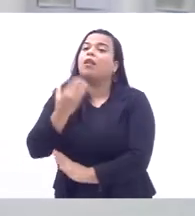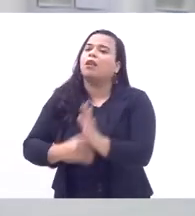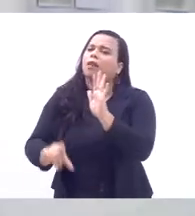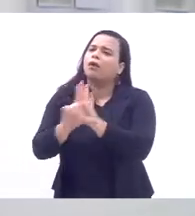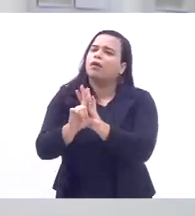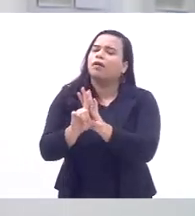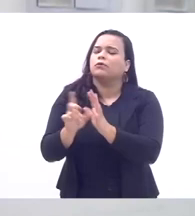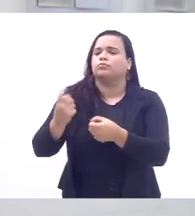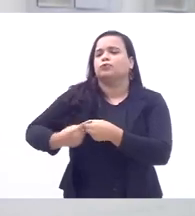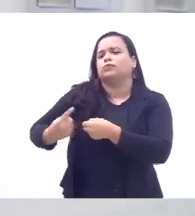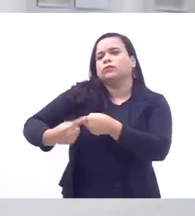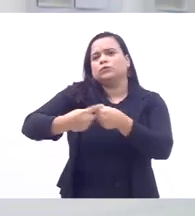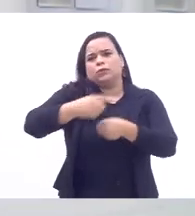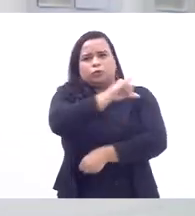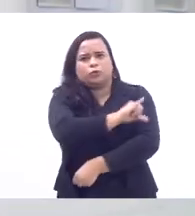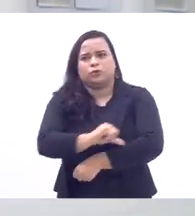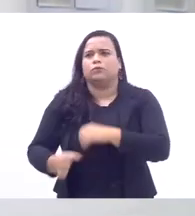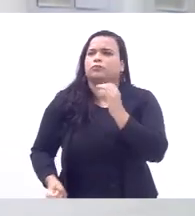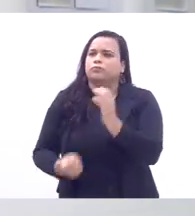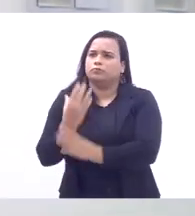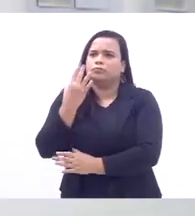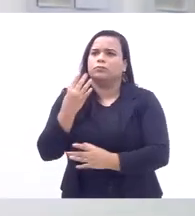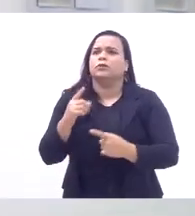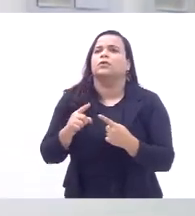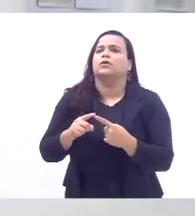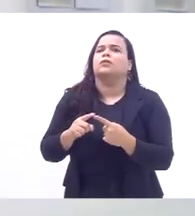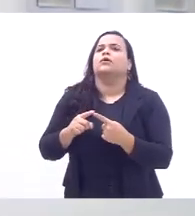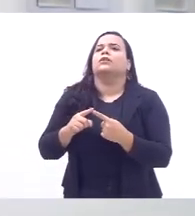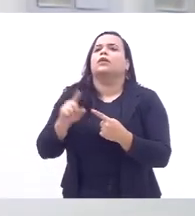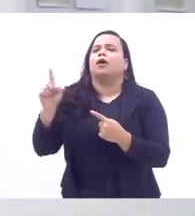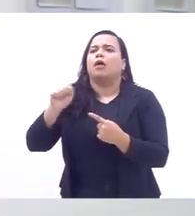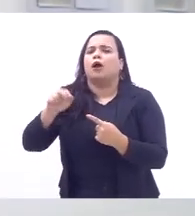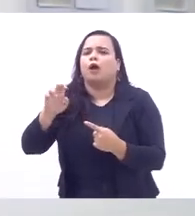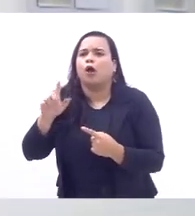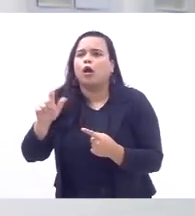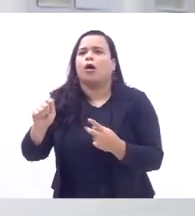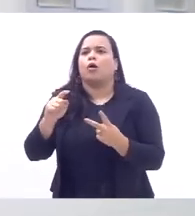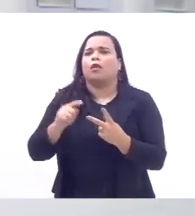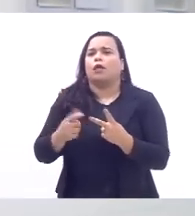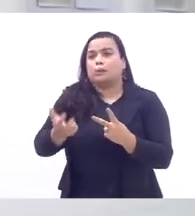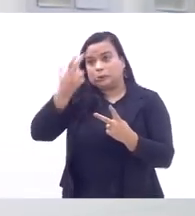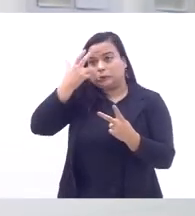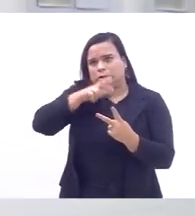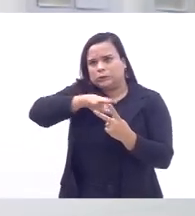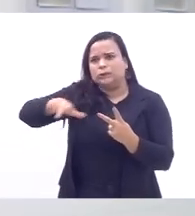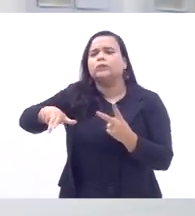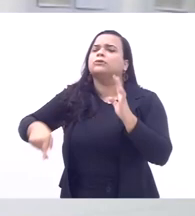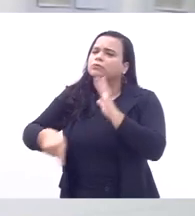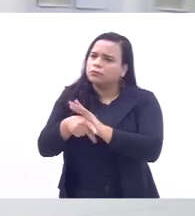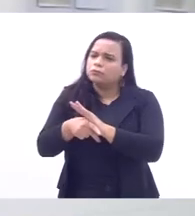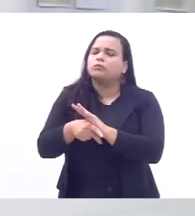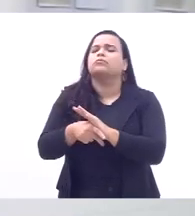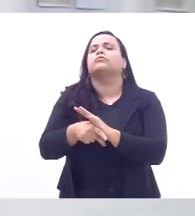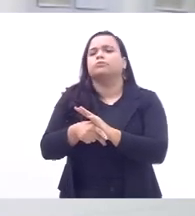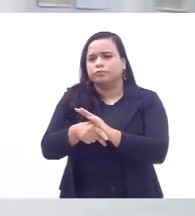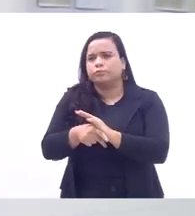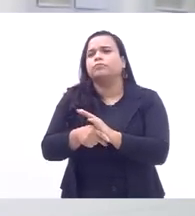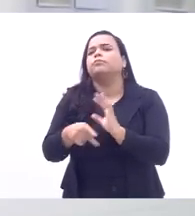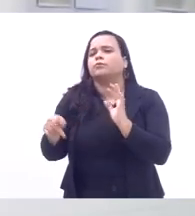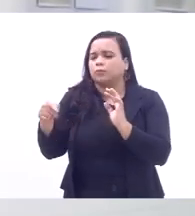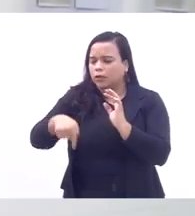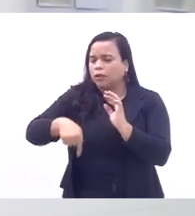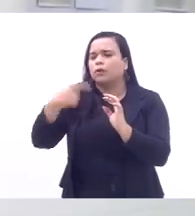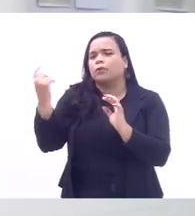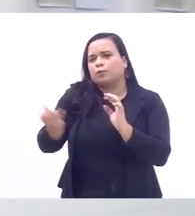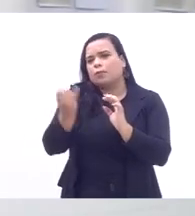Ifá, a cultura de Queto, Jeje e Angola, para que se tornem também patrimônios imateriais. E isso foi